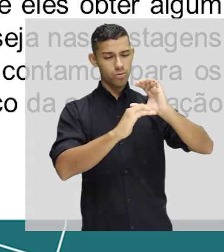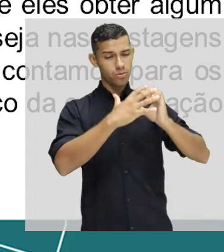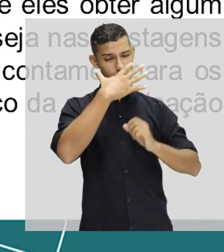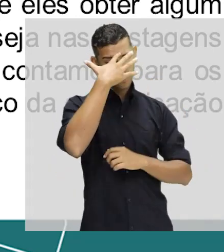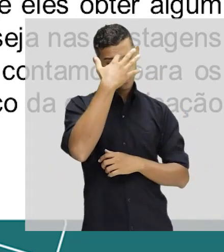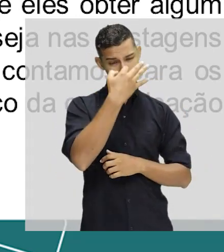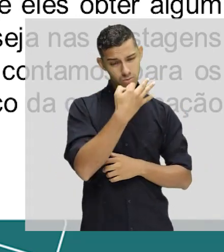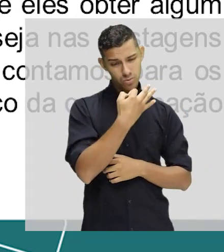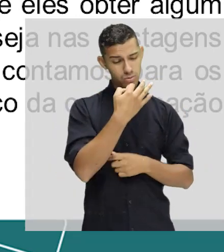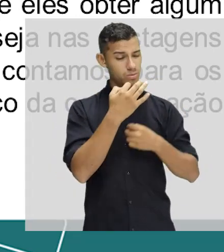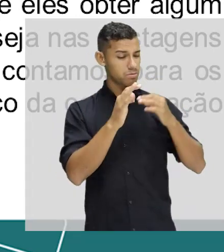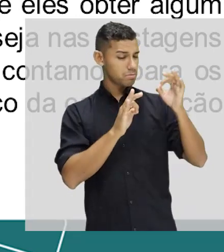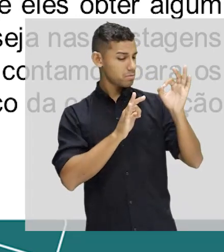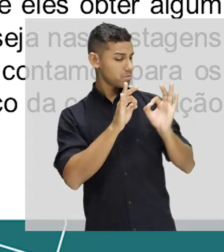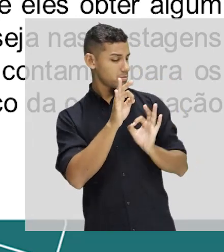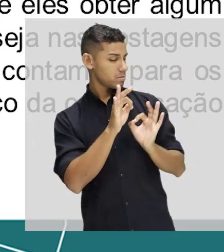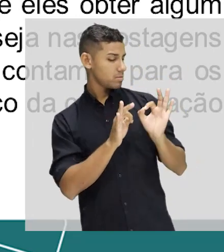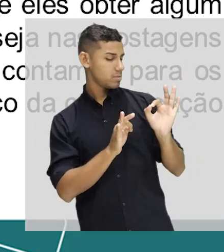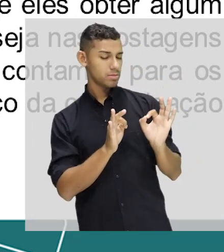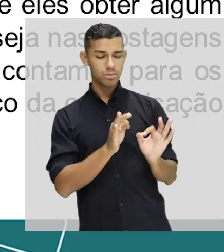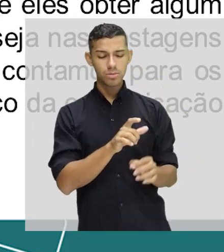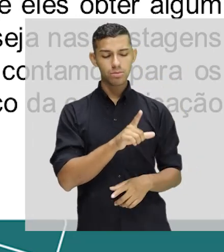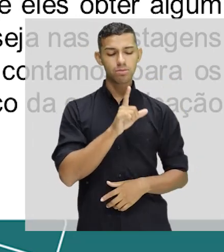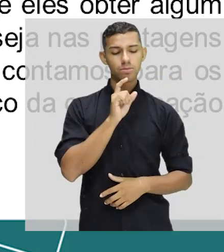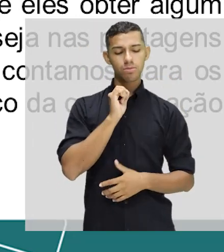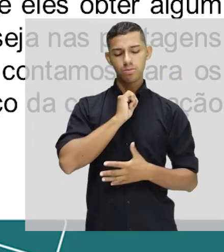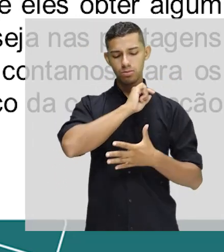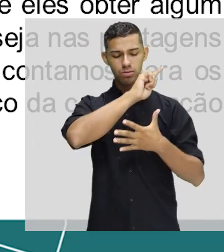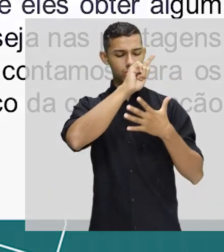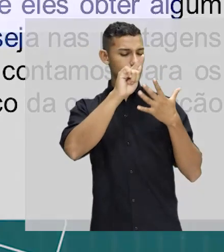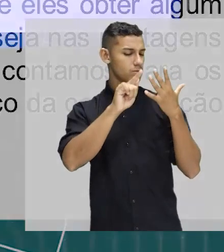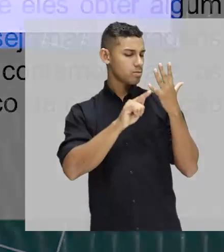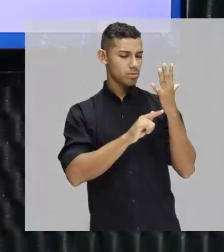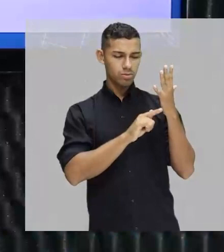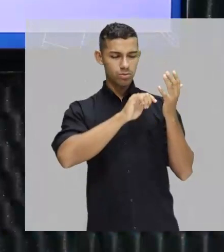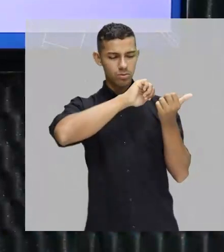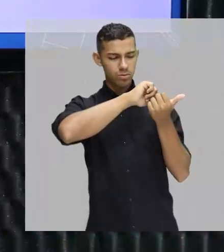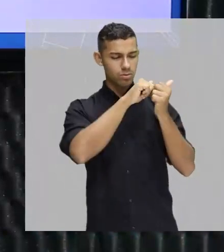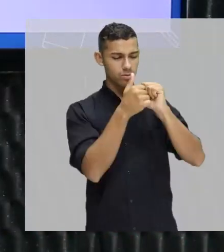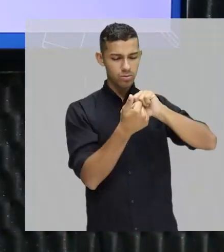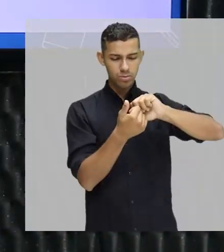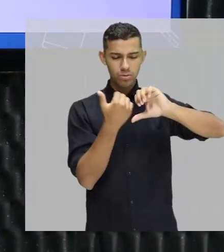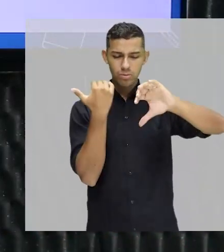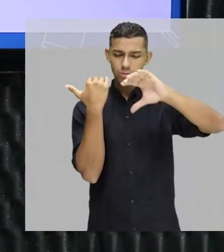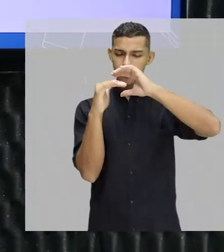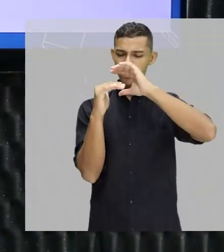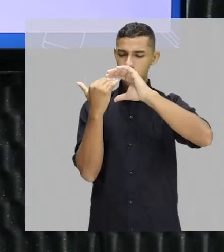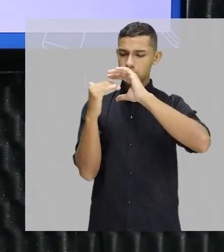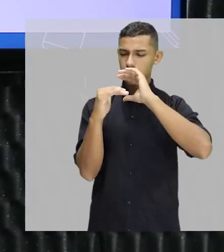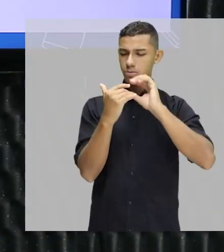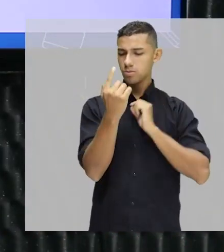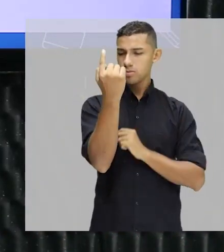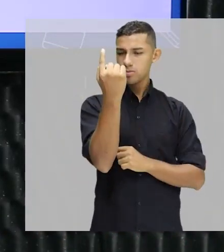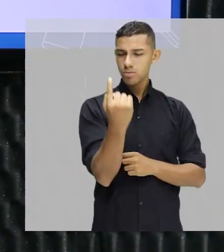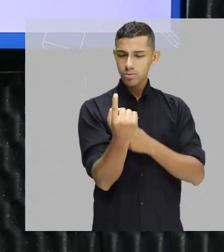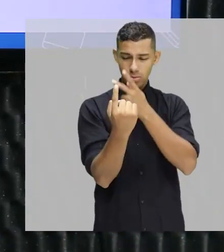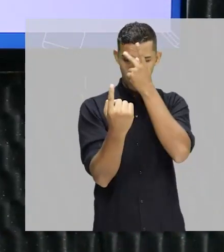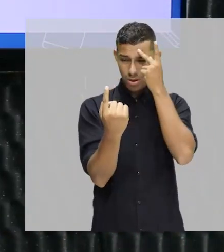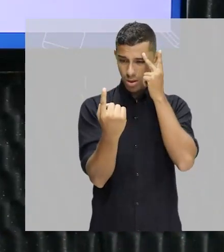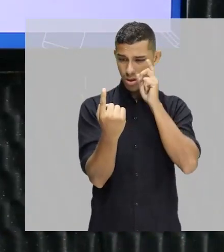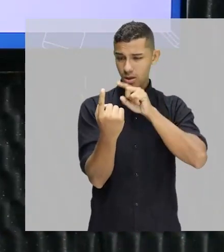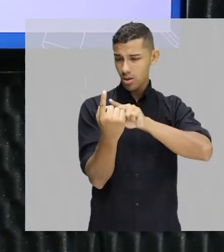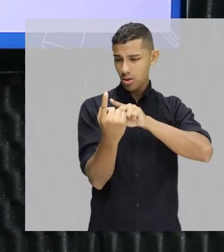inconsciente. Selecionamos um gênero que melhor se adapta àquilo que desejamos transmitir aos nossos interlocutores,